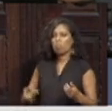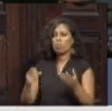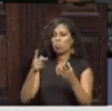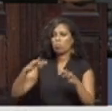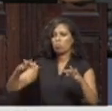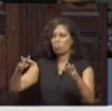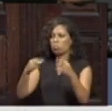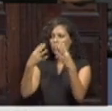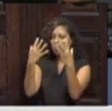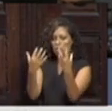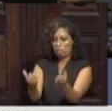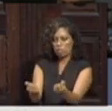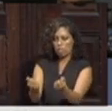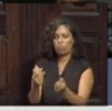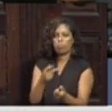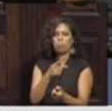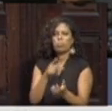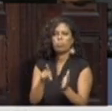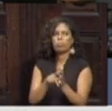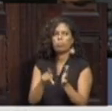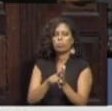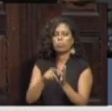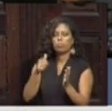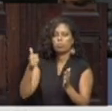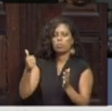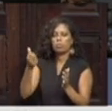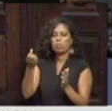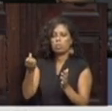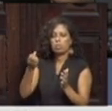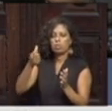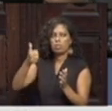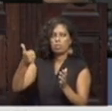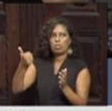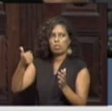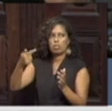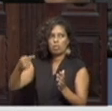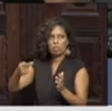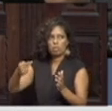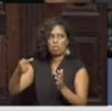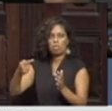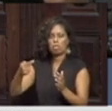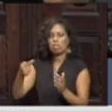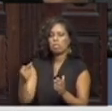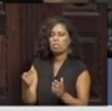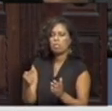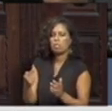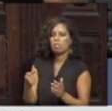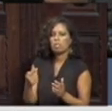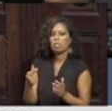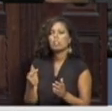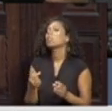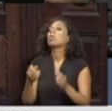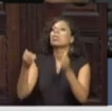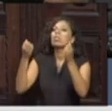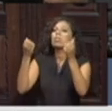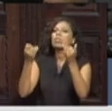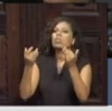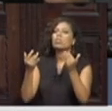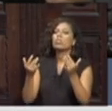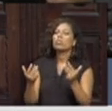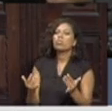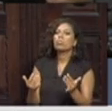segunda. Anuncio. Projeto de Lei 1617 de 2012, de autoria da deputada enfermeira Rejane, que determina um abono no trabalho